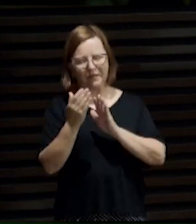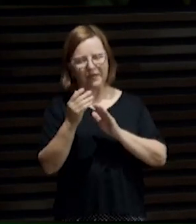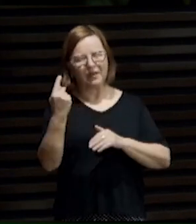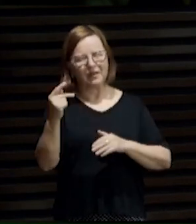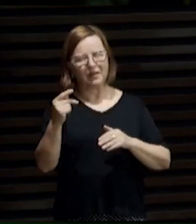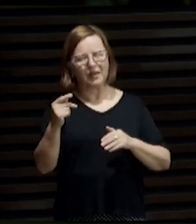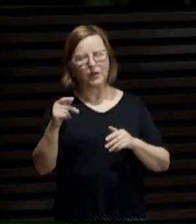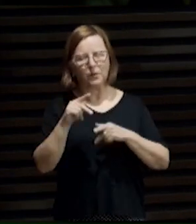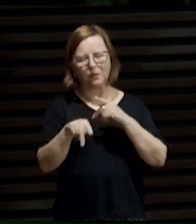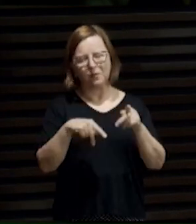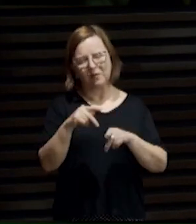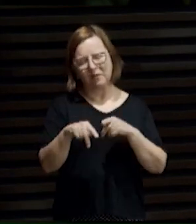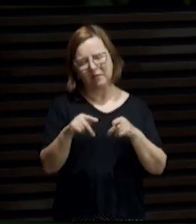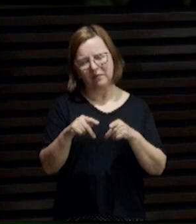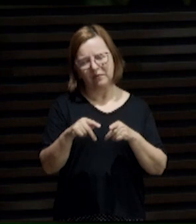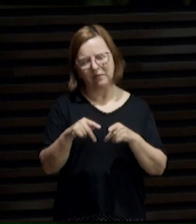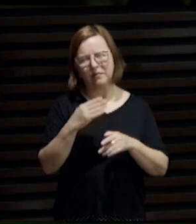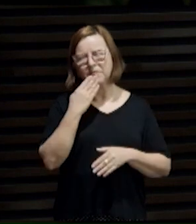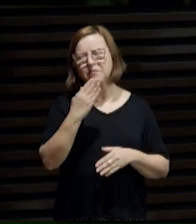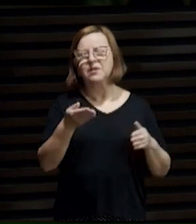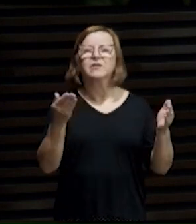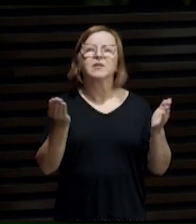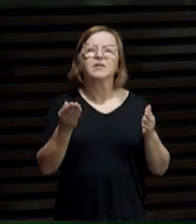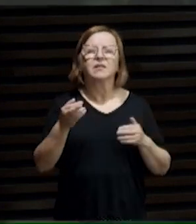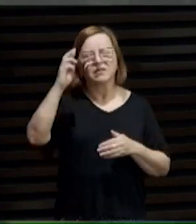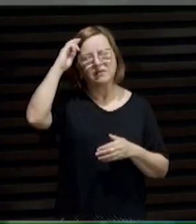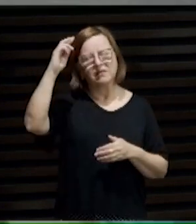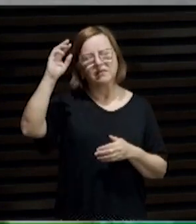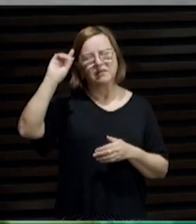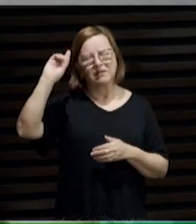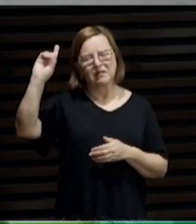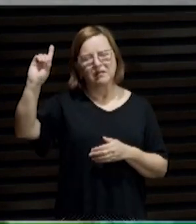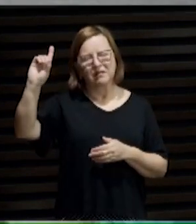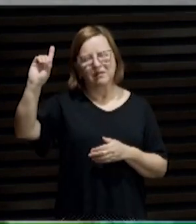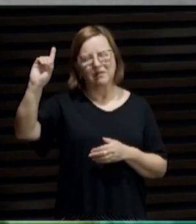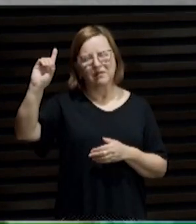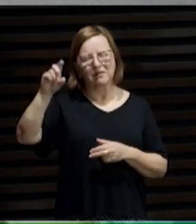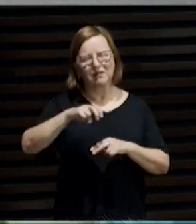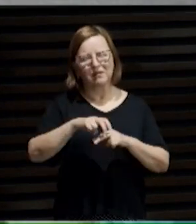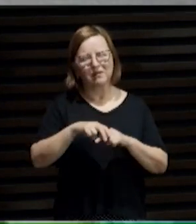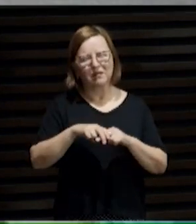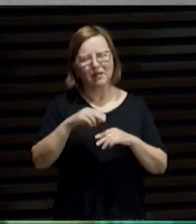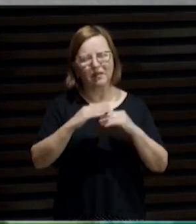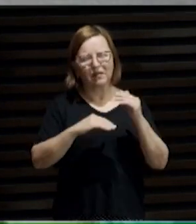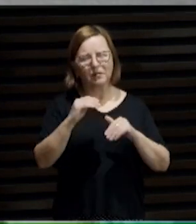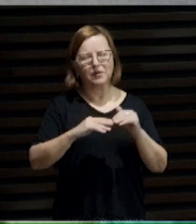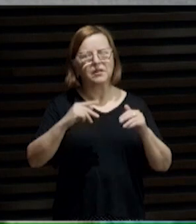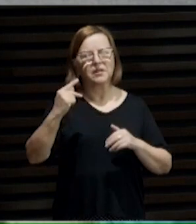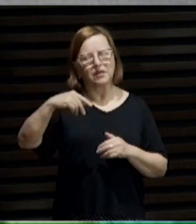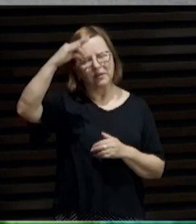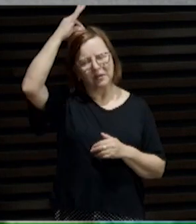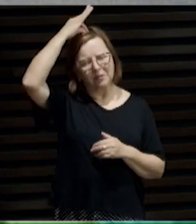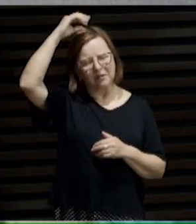povo. Eu te peço agora, Senhor Deus, pela a obra bendita do teu Espírito, que o Senhor